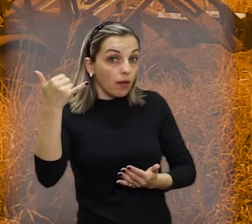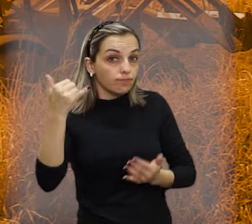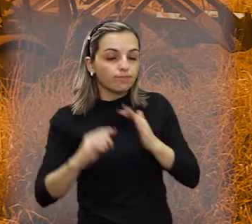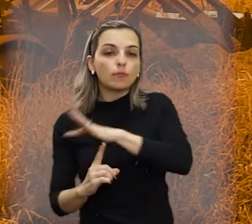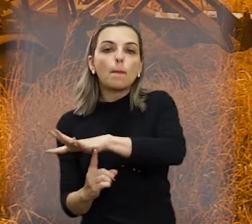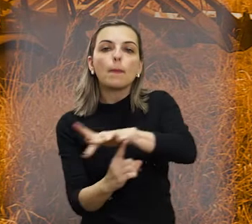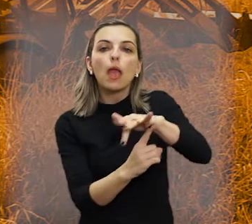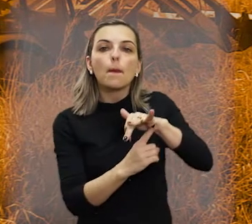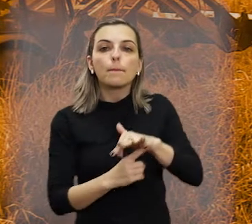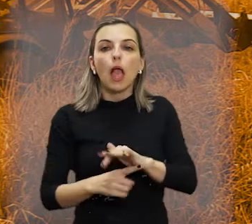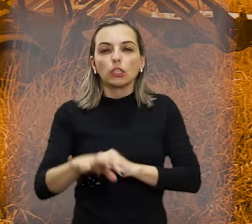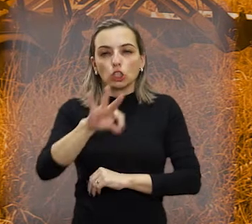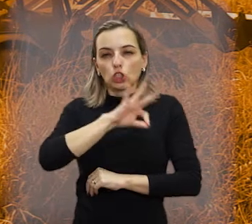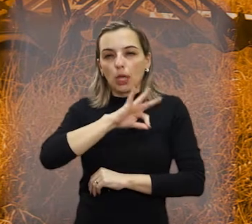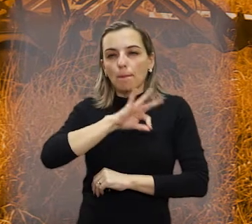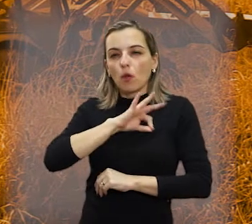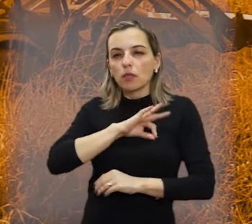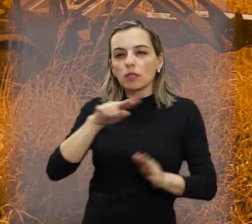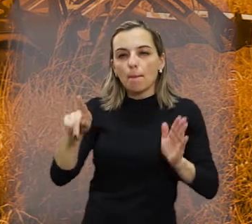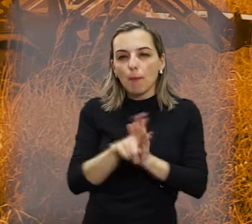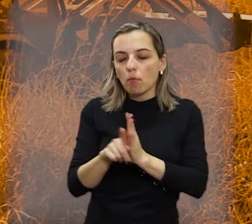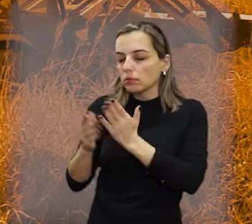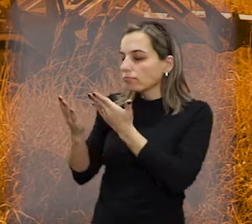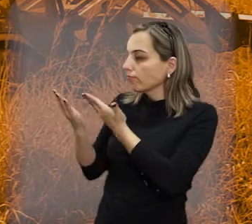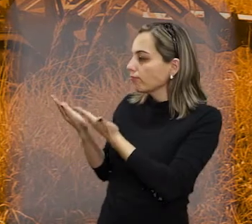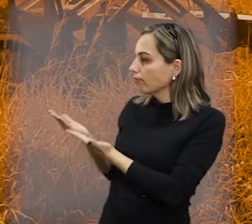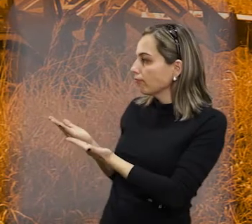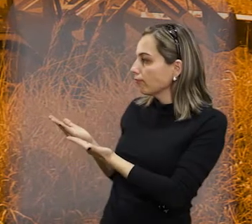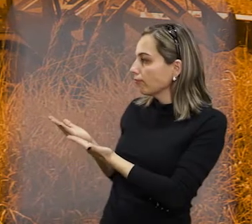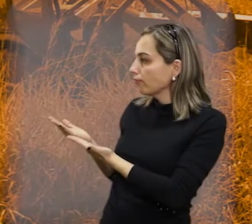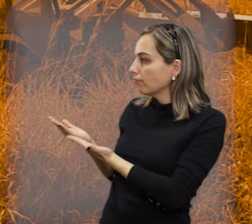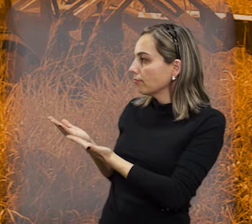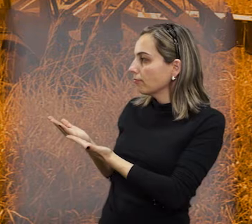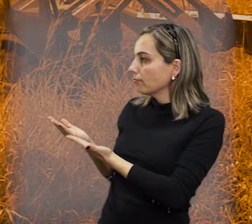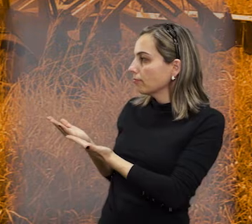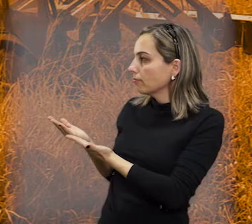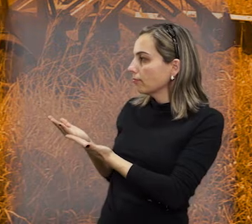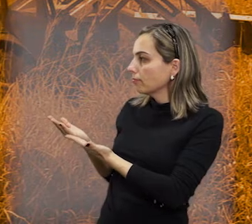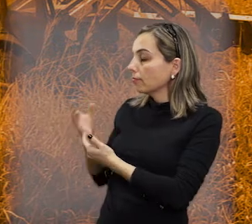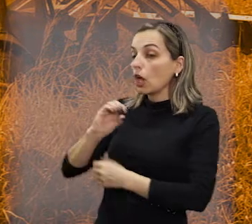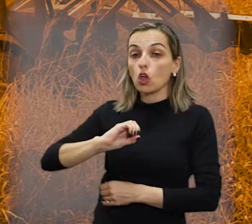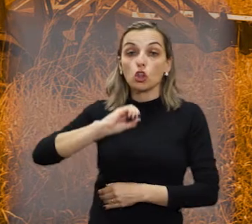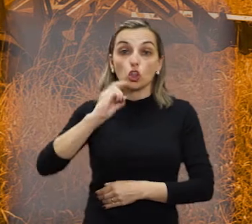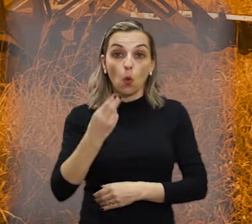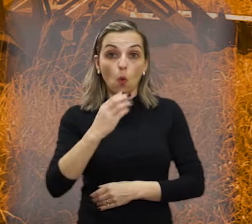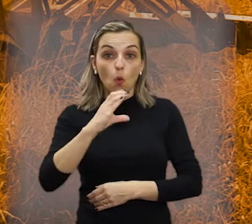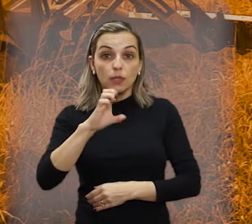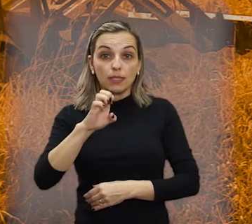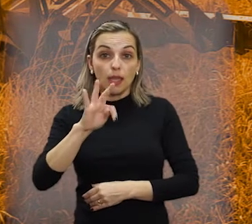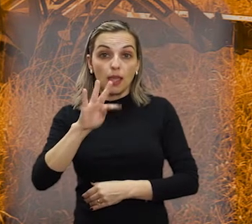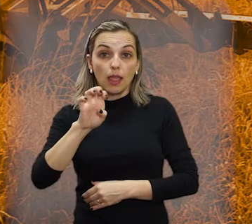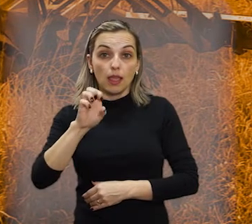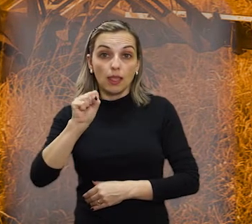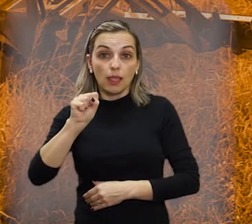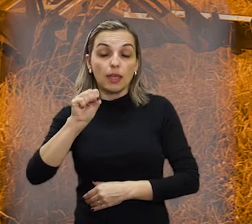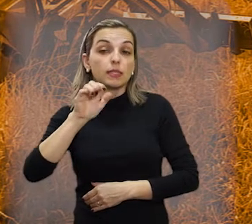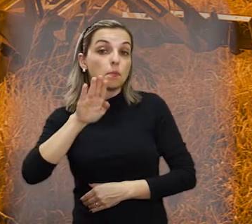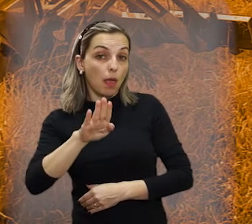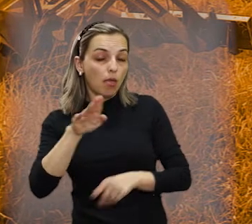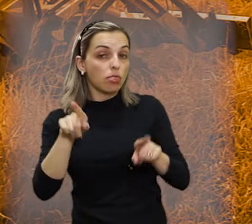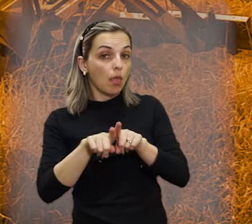no 0800 11 35 60, para a Polícia Ambiental no